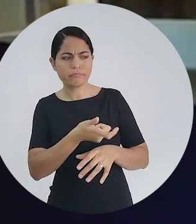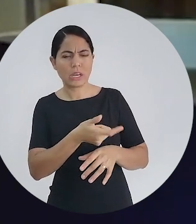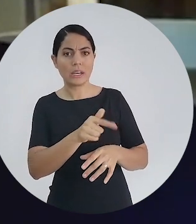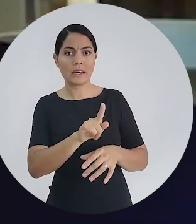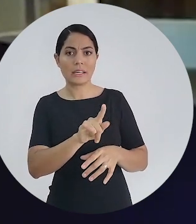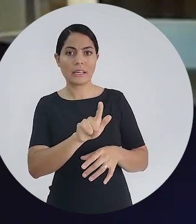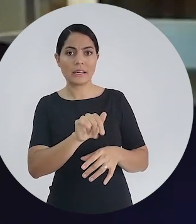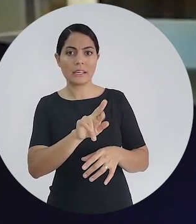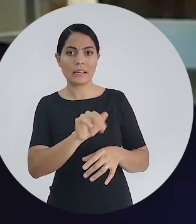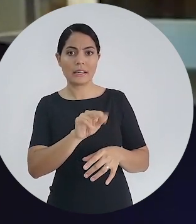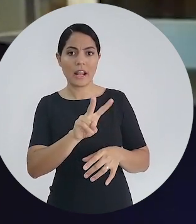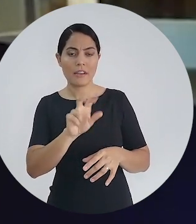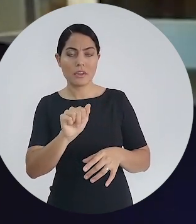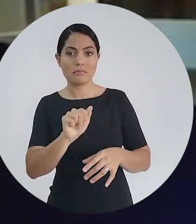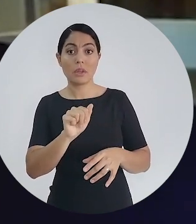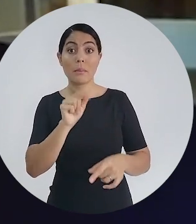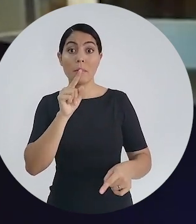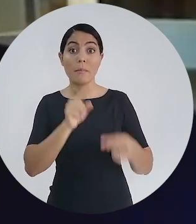diariamente, e a Lava Jato...